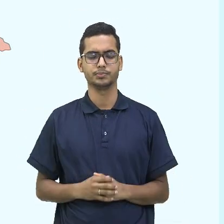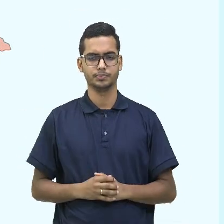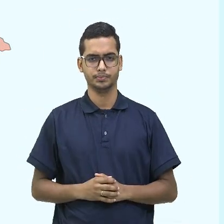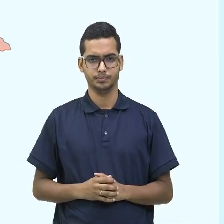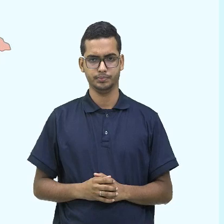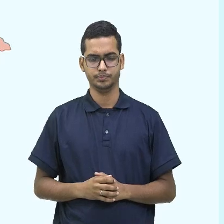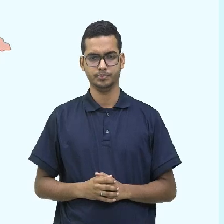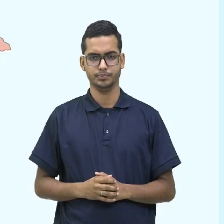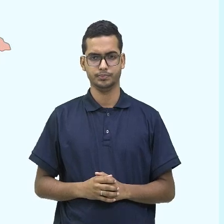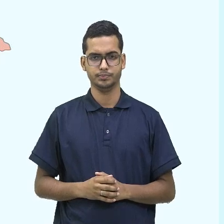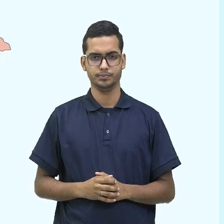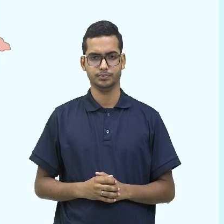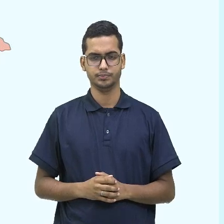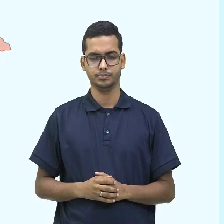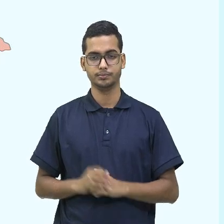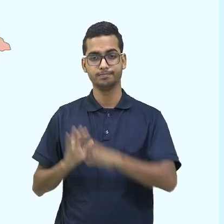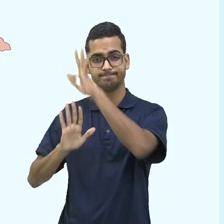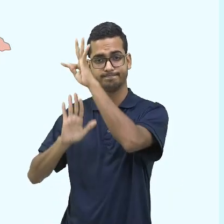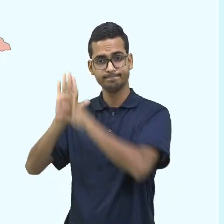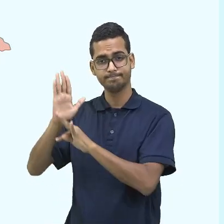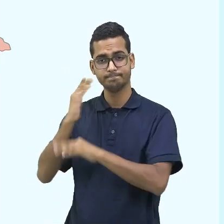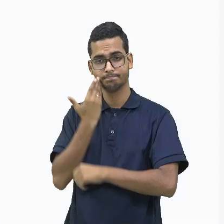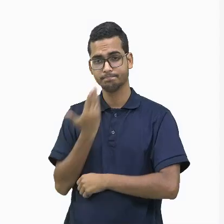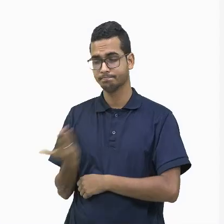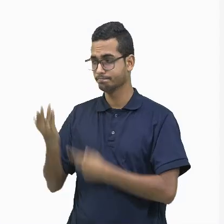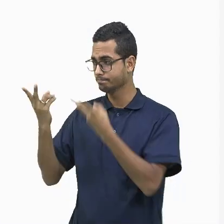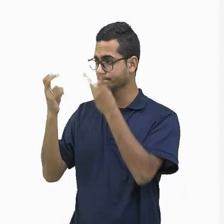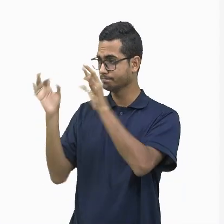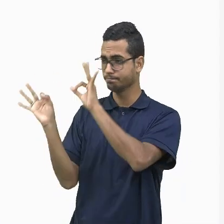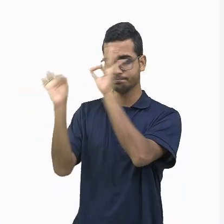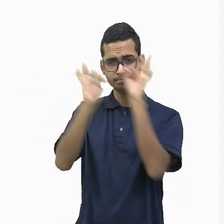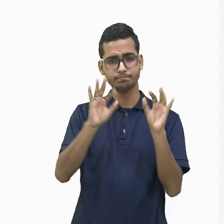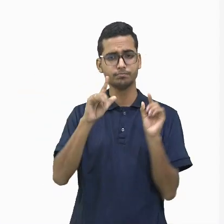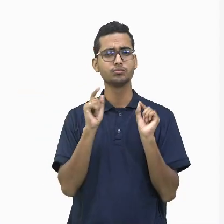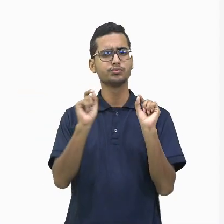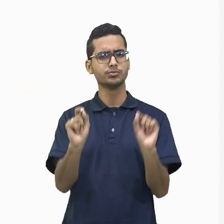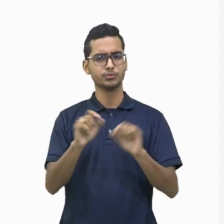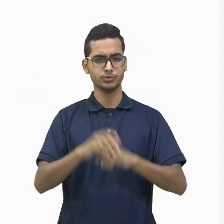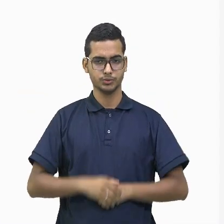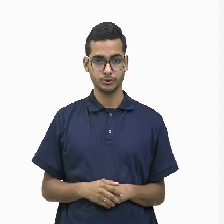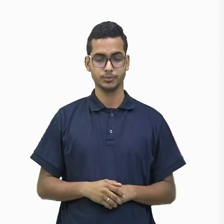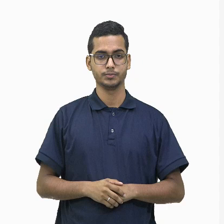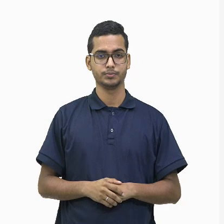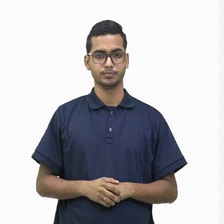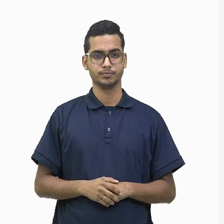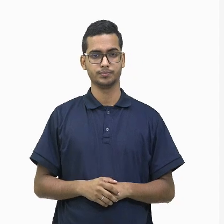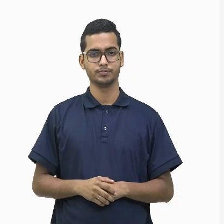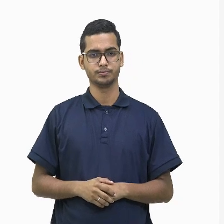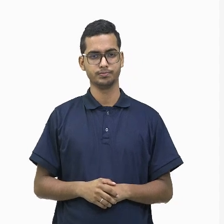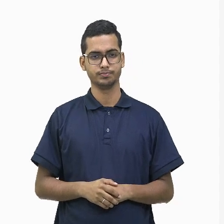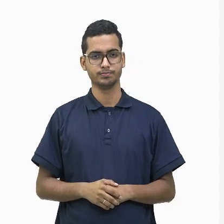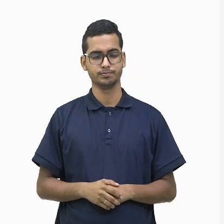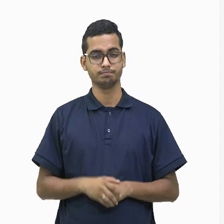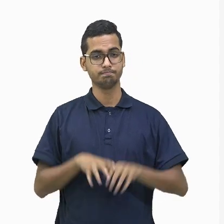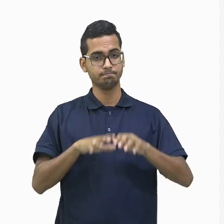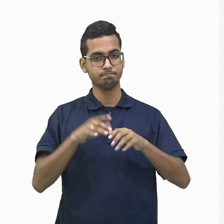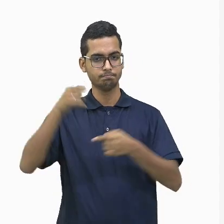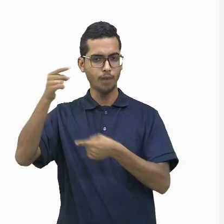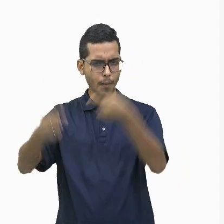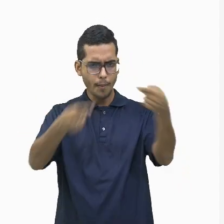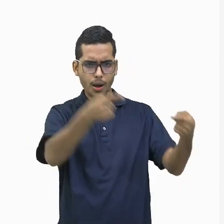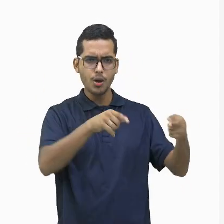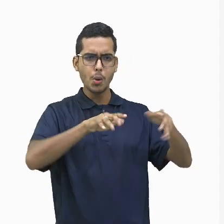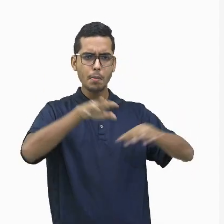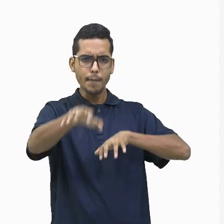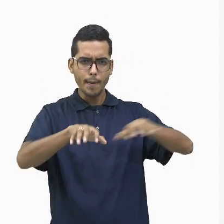Seguindo no texto, nós percebemos que a fragmentação política ela também foi agravada